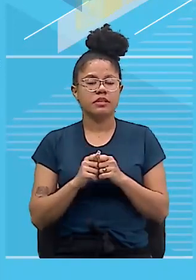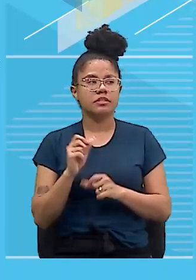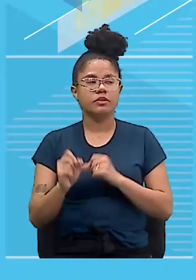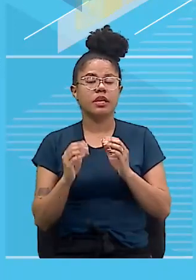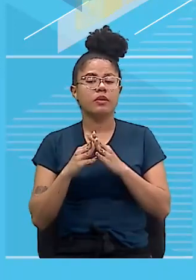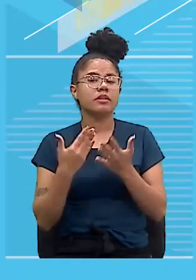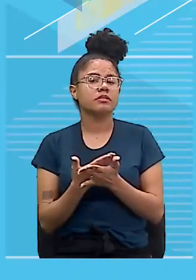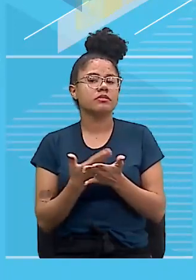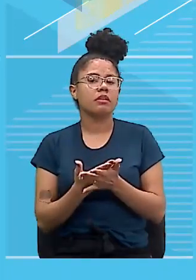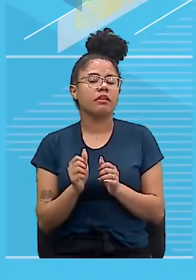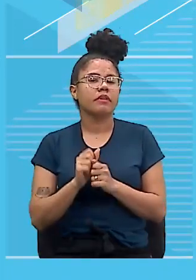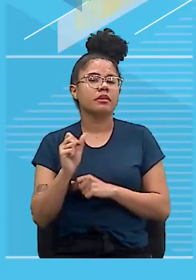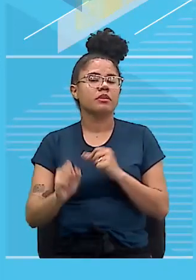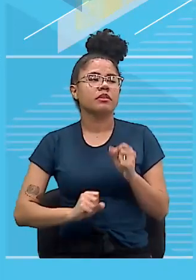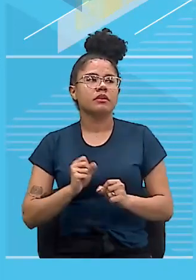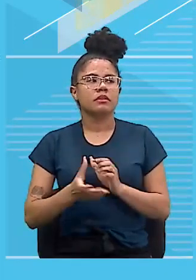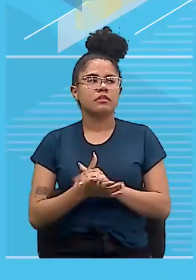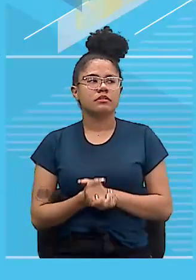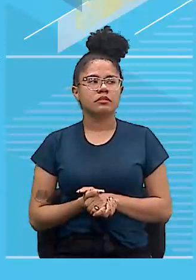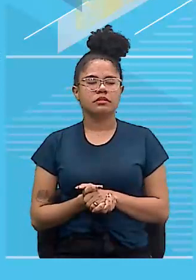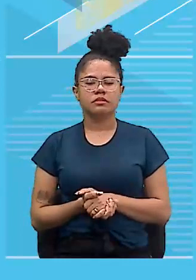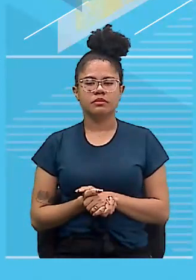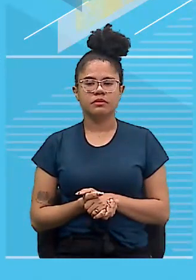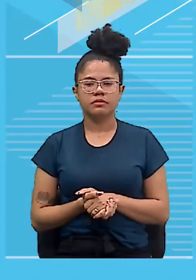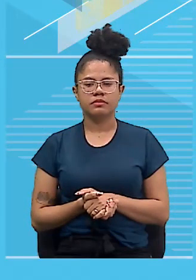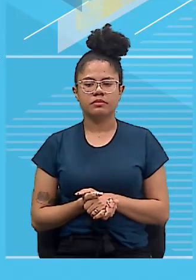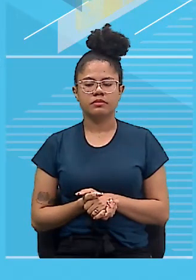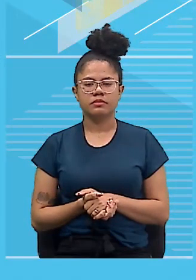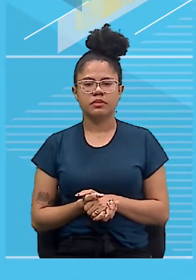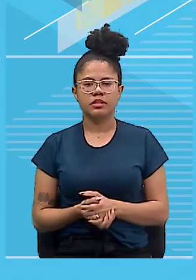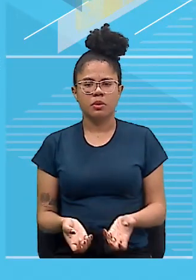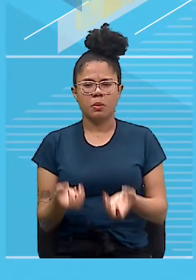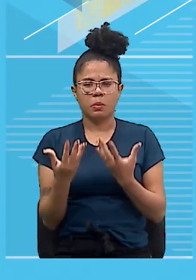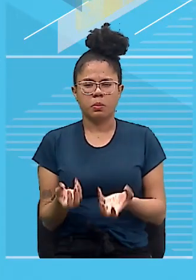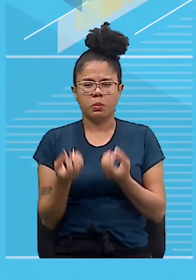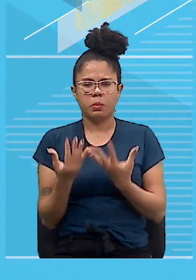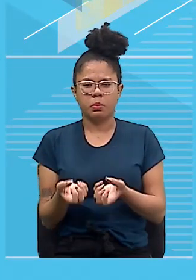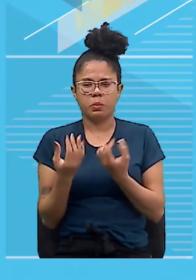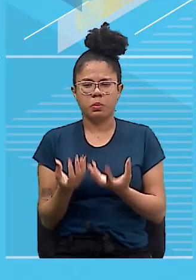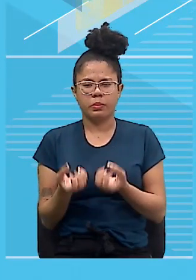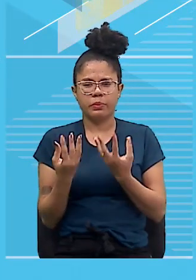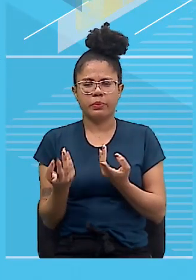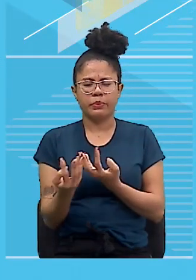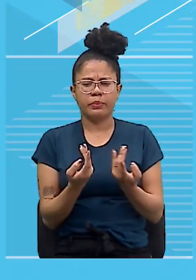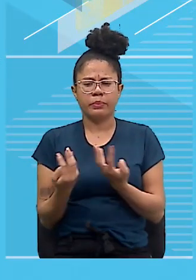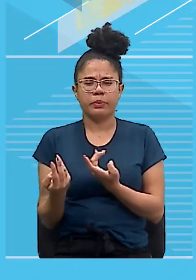Danielzinho pode colocar em tela cheia eles queimam as escolas